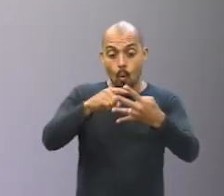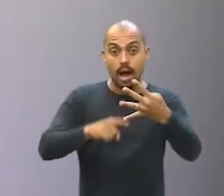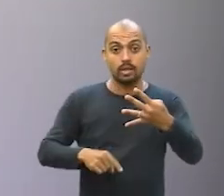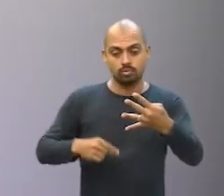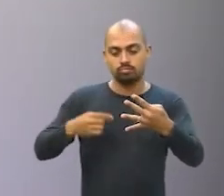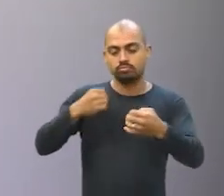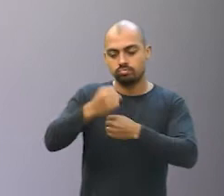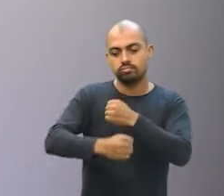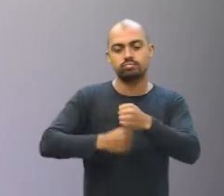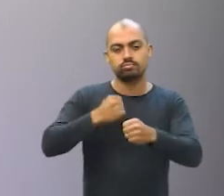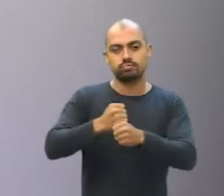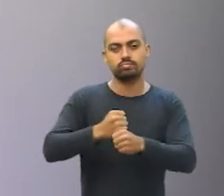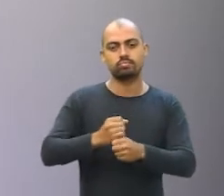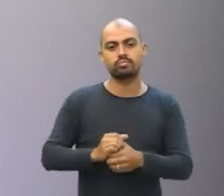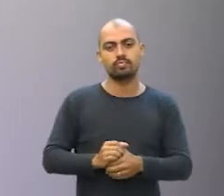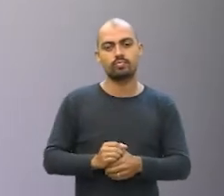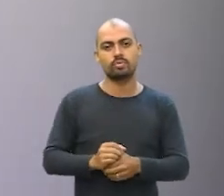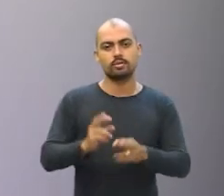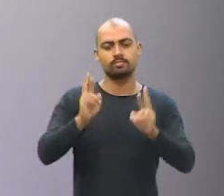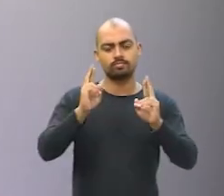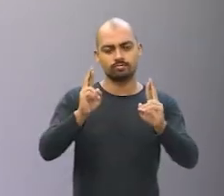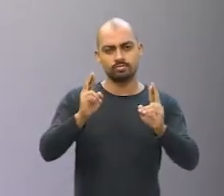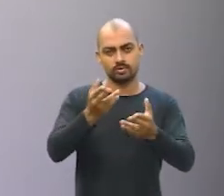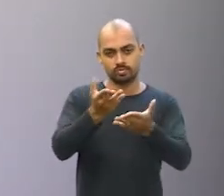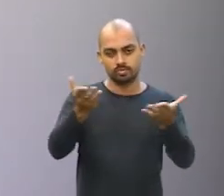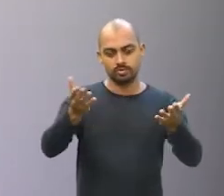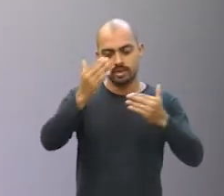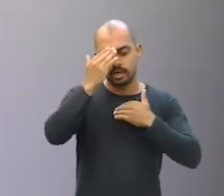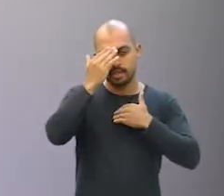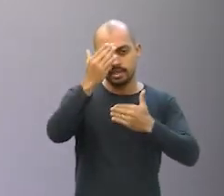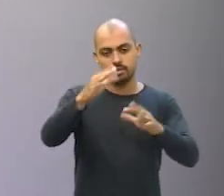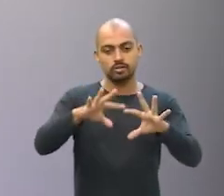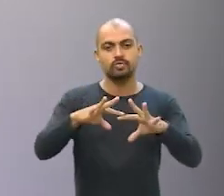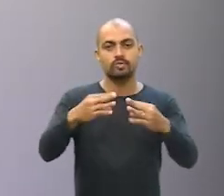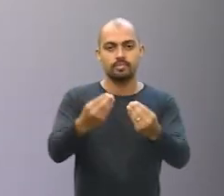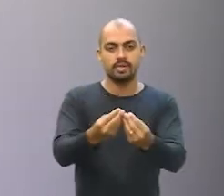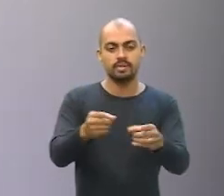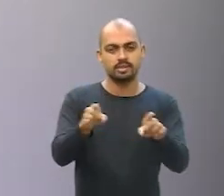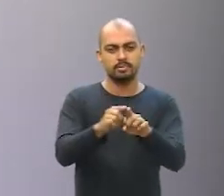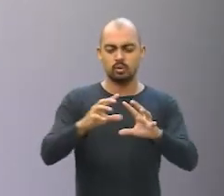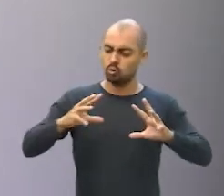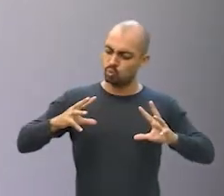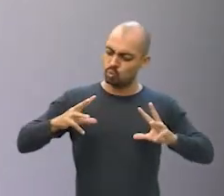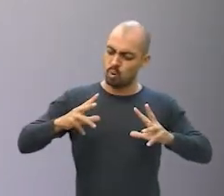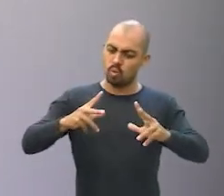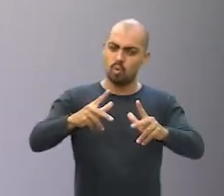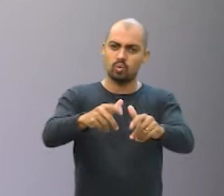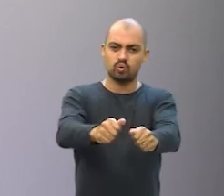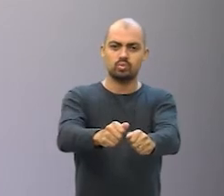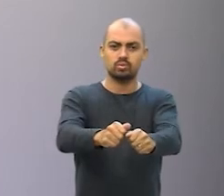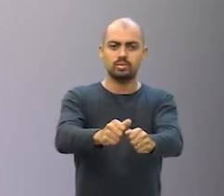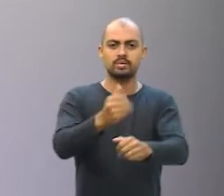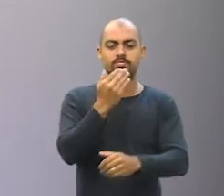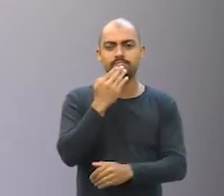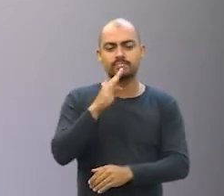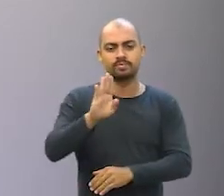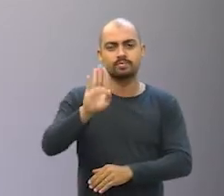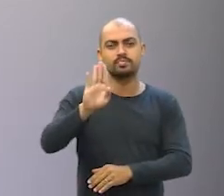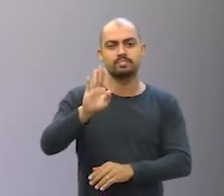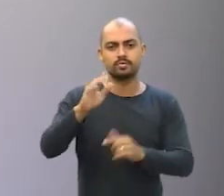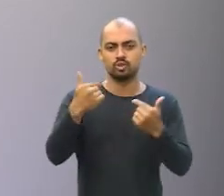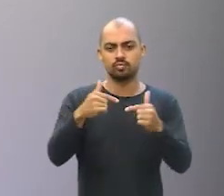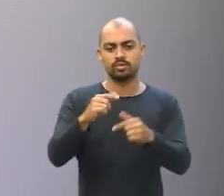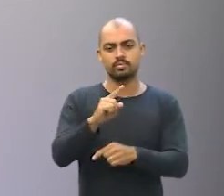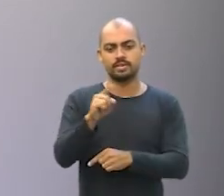4 mandatos. Contem comigo, agradeço a você, aos seus familiares e a todos aqueles que pediram